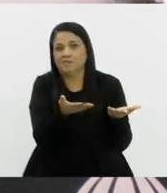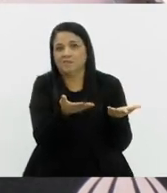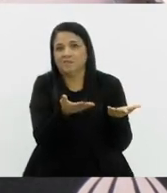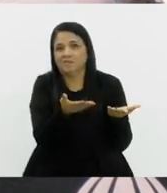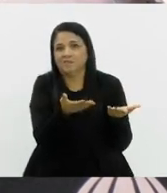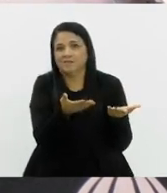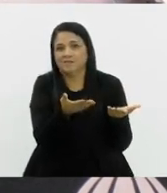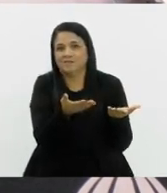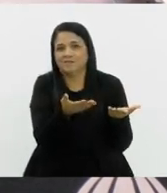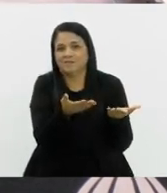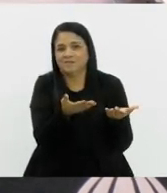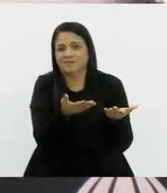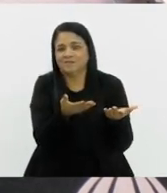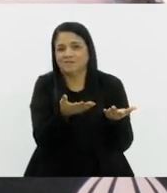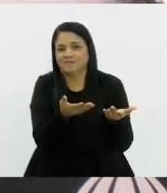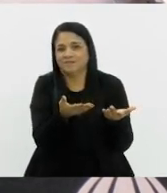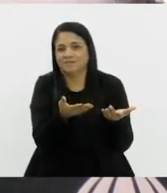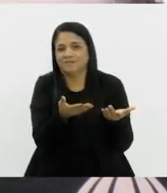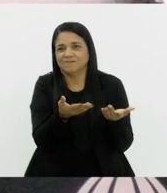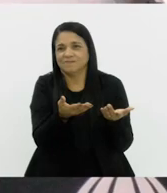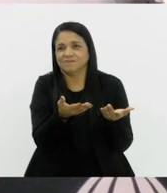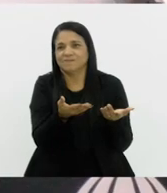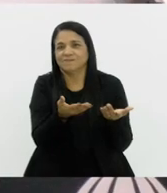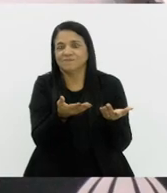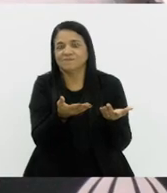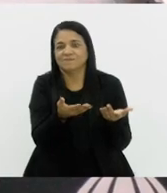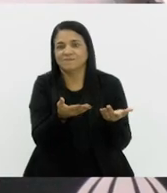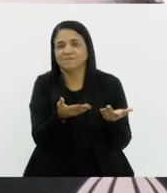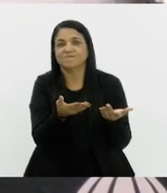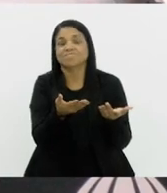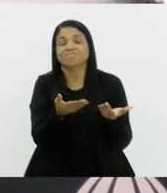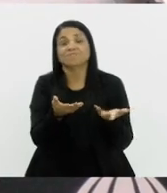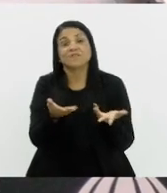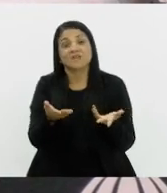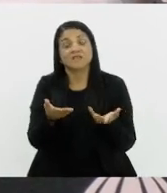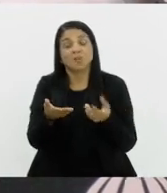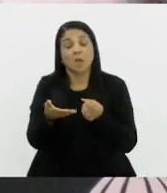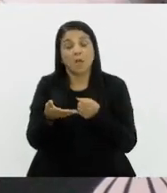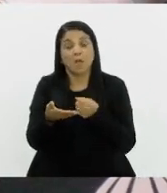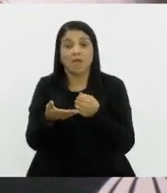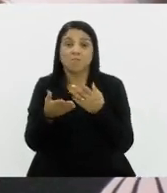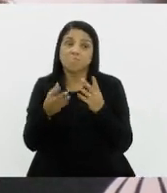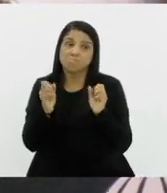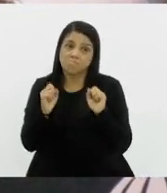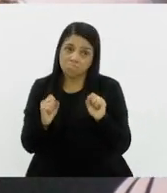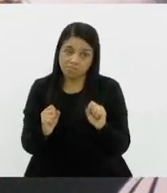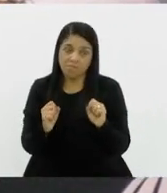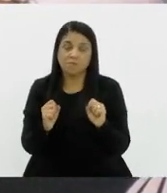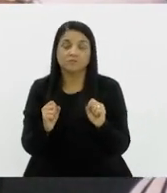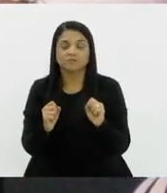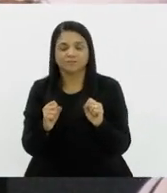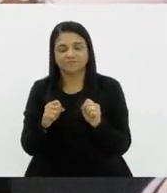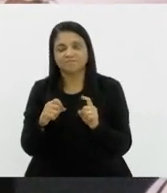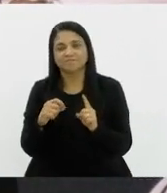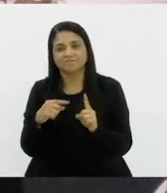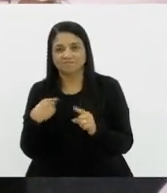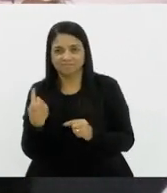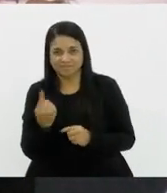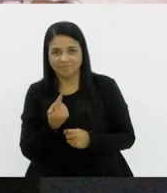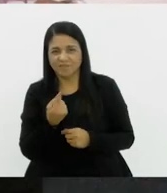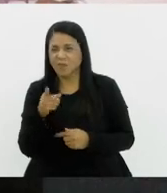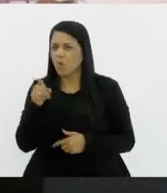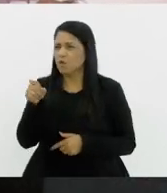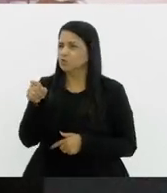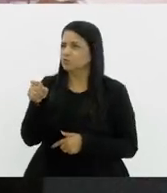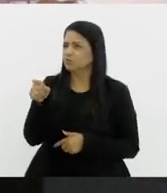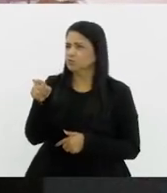cumulativo. Tá, já está terminando? Uhum. Tá. E é isso. Então, basicamente, eu acho que a gente tem, eu acho que foi o